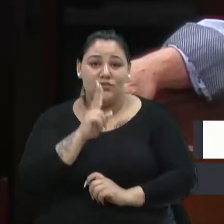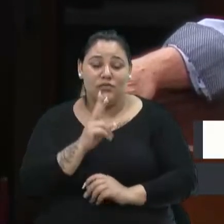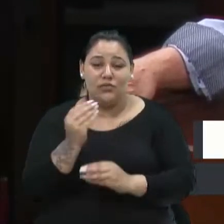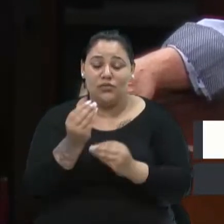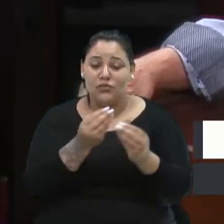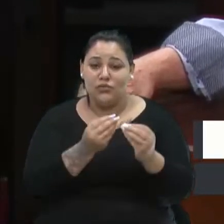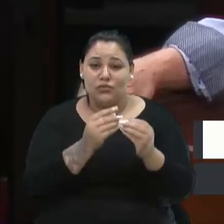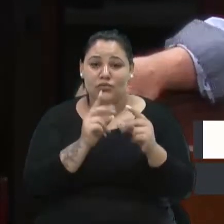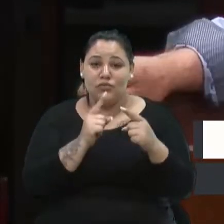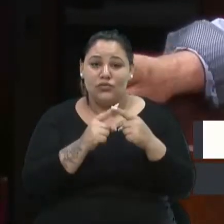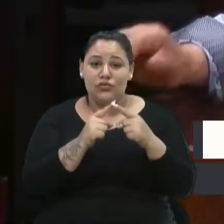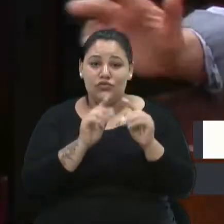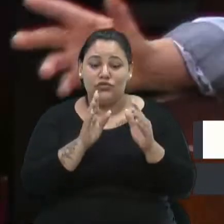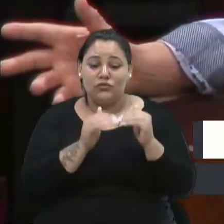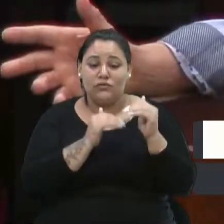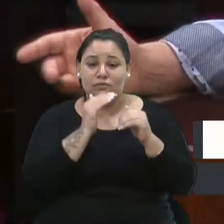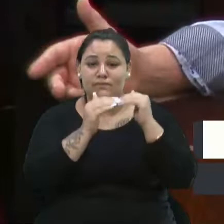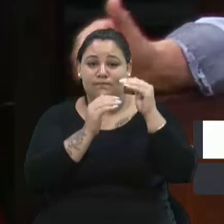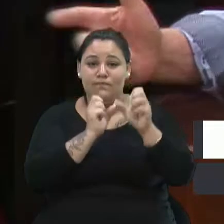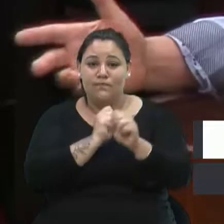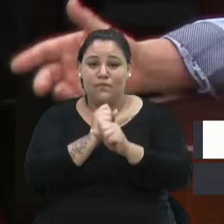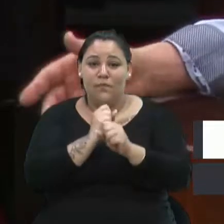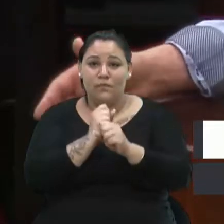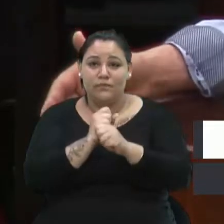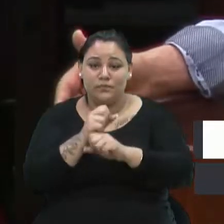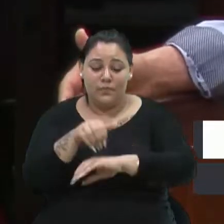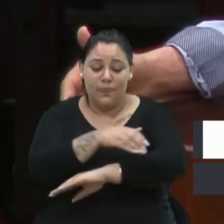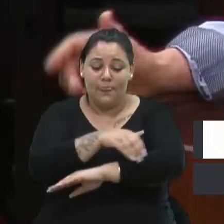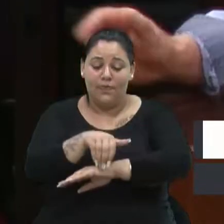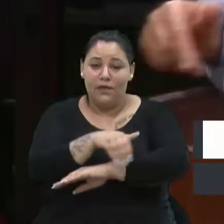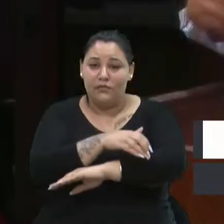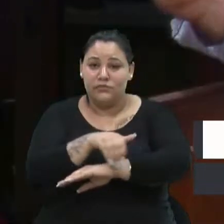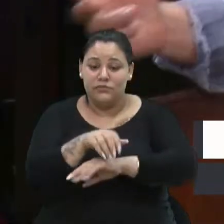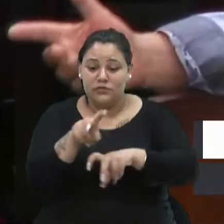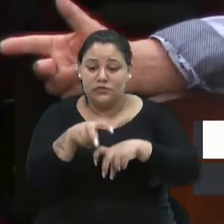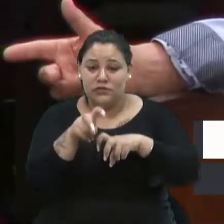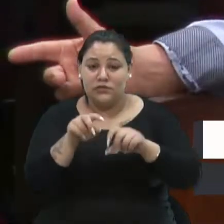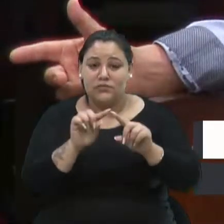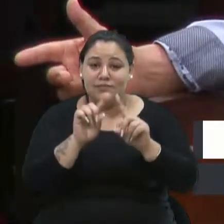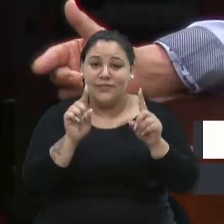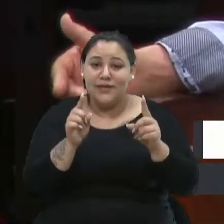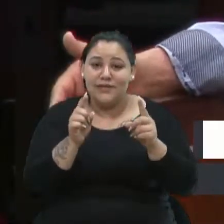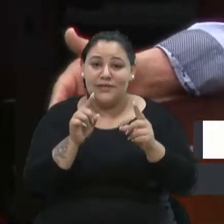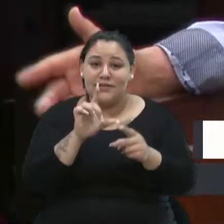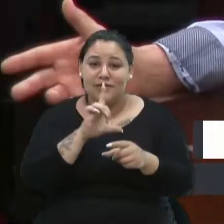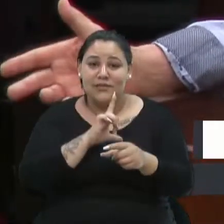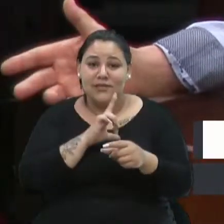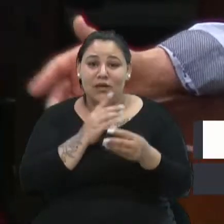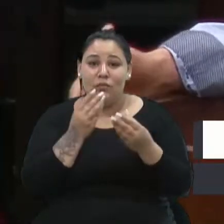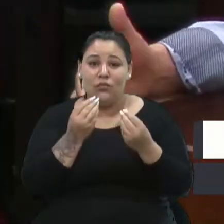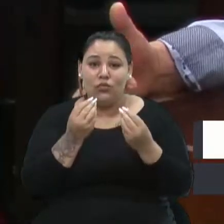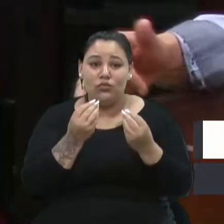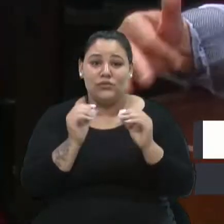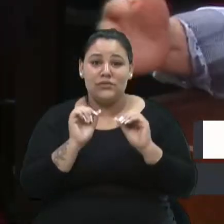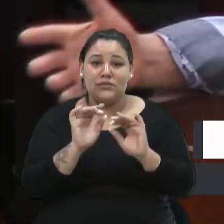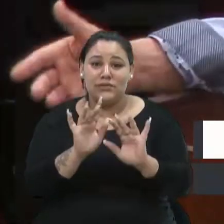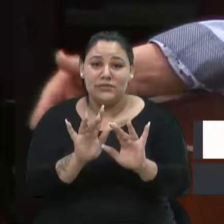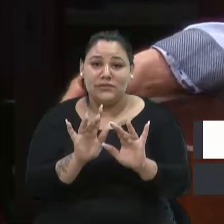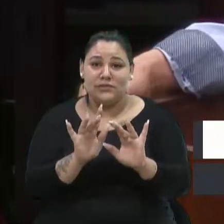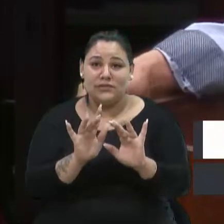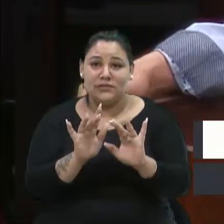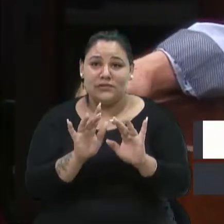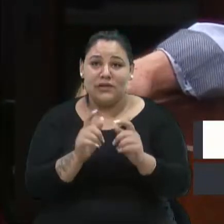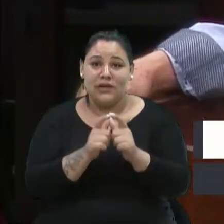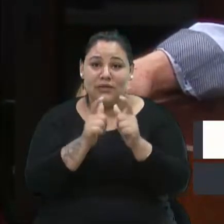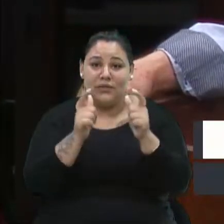dos anos com asfaltamento no interior, porém, muitas demandas aumentaram de alargamentos. O fluxo